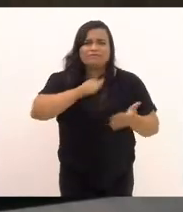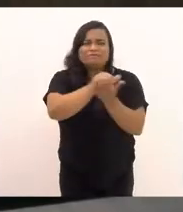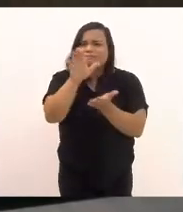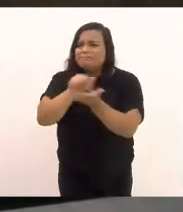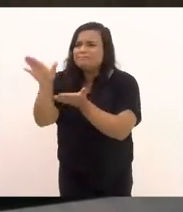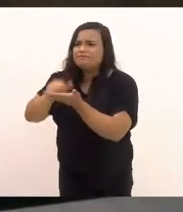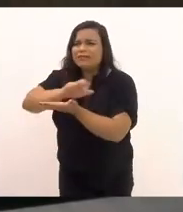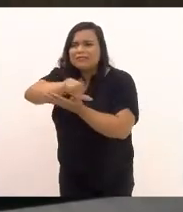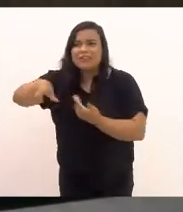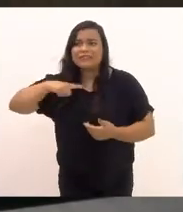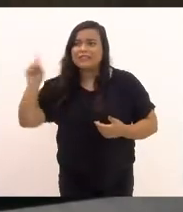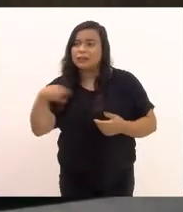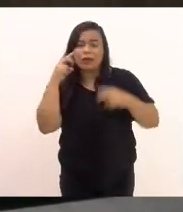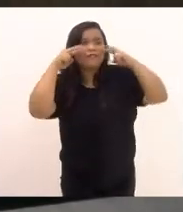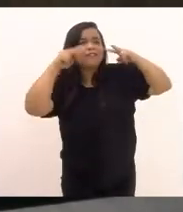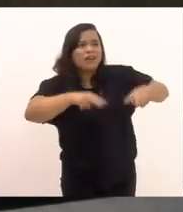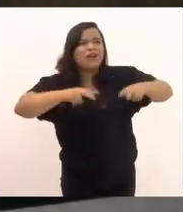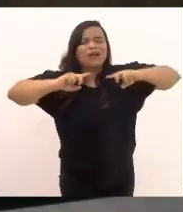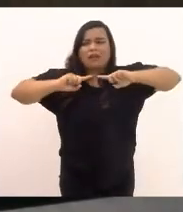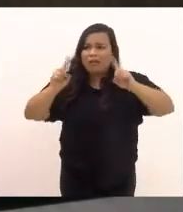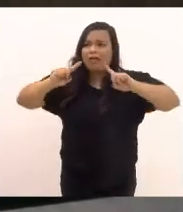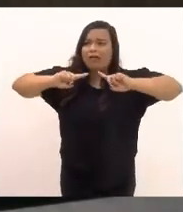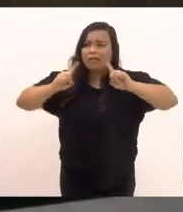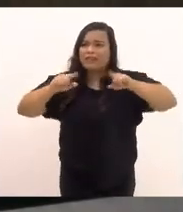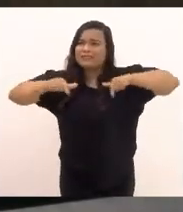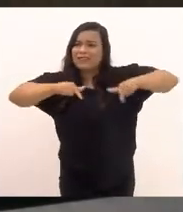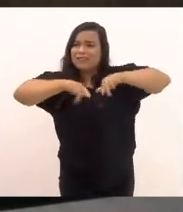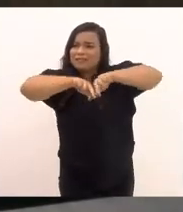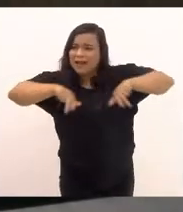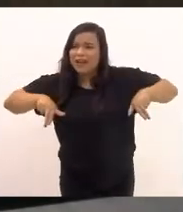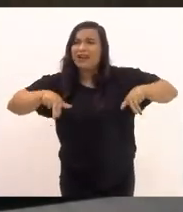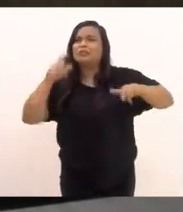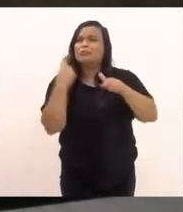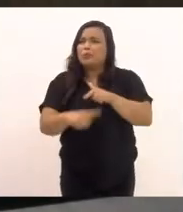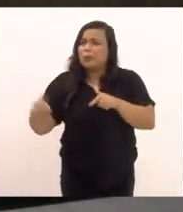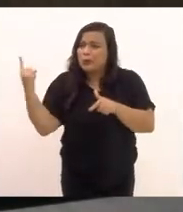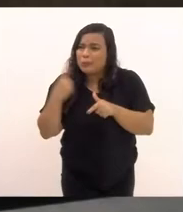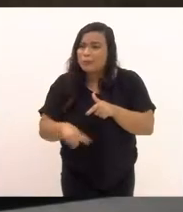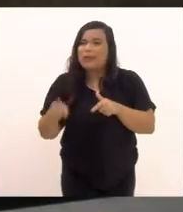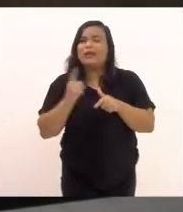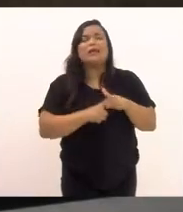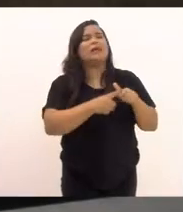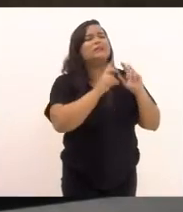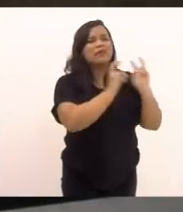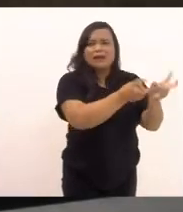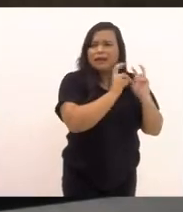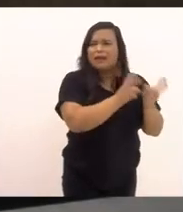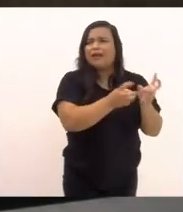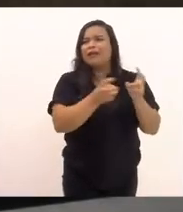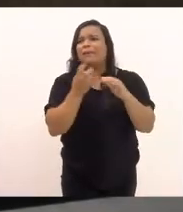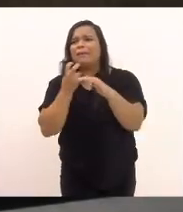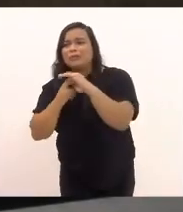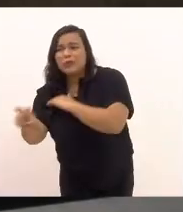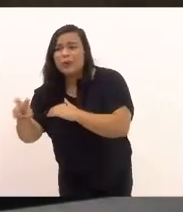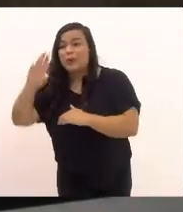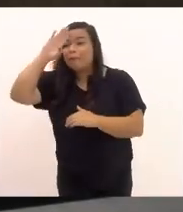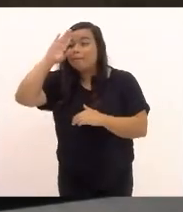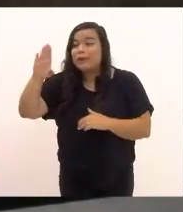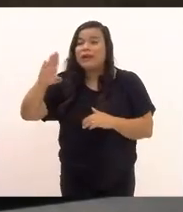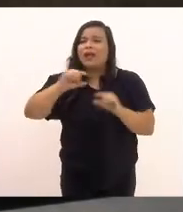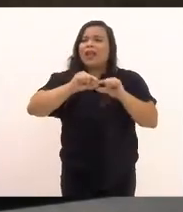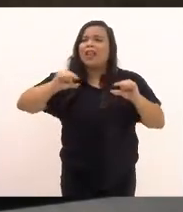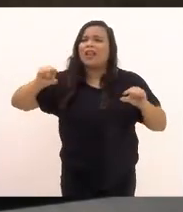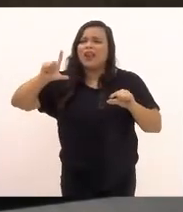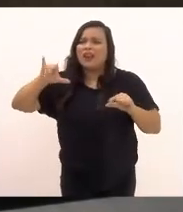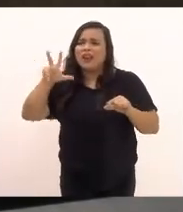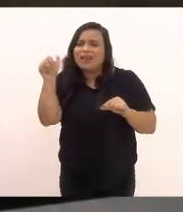vem reclamando dos serviços, a deputada Lucinha sempre fala que trem, metrô, principalmente a linha 2, a gente